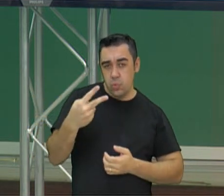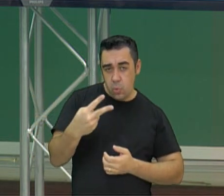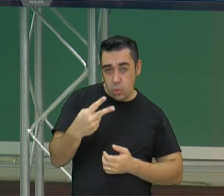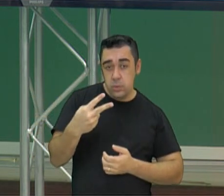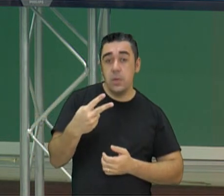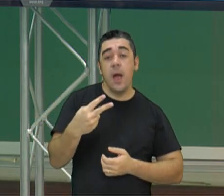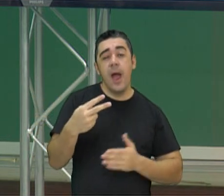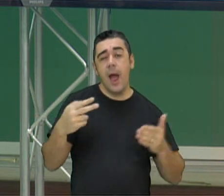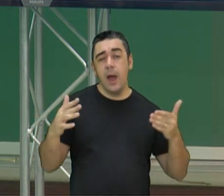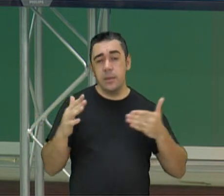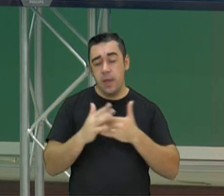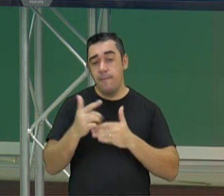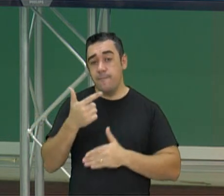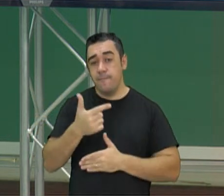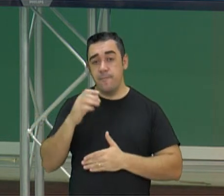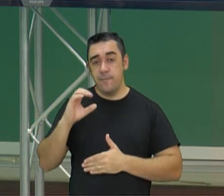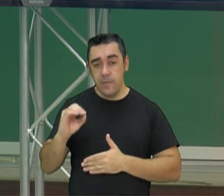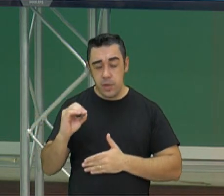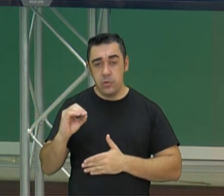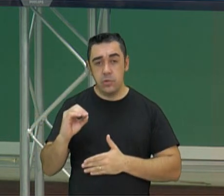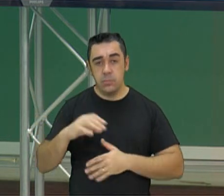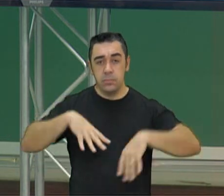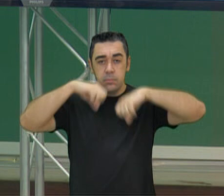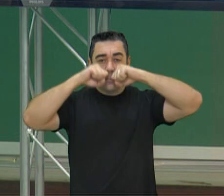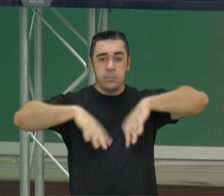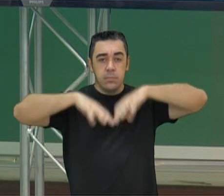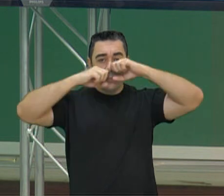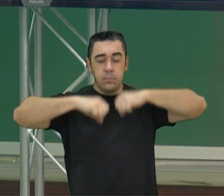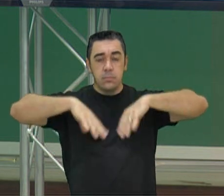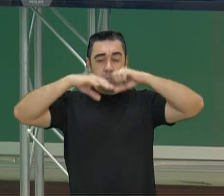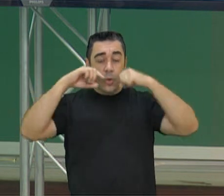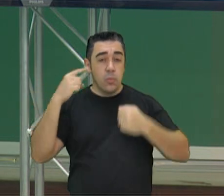a 20 inspirações por minuto. Então é um número que